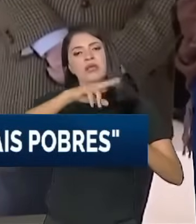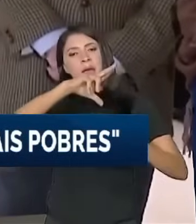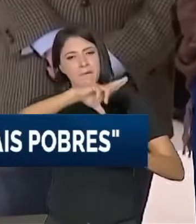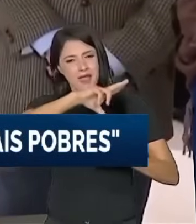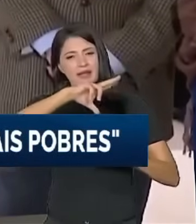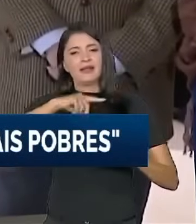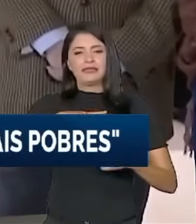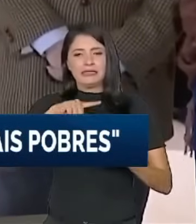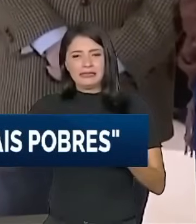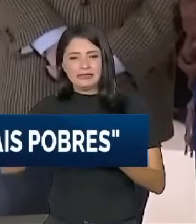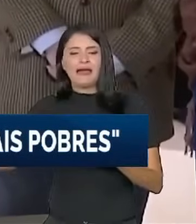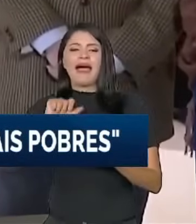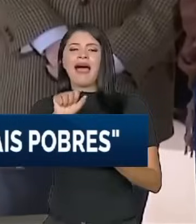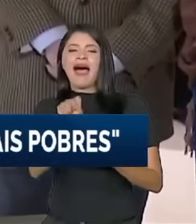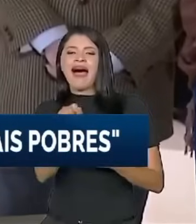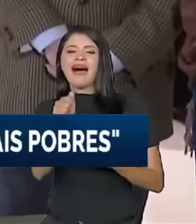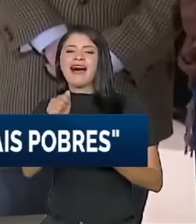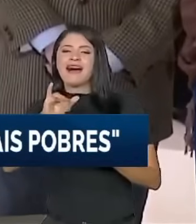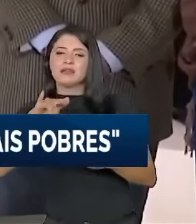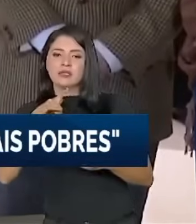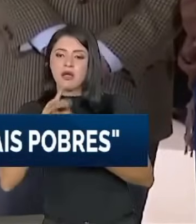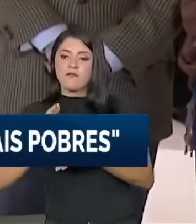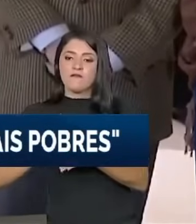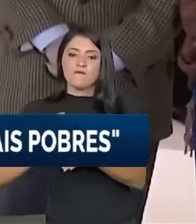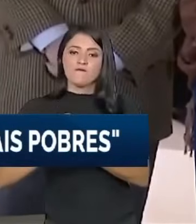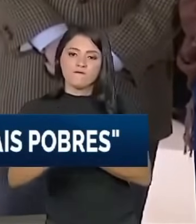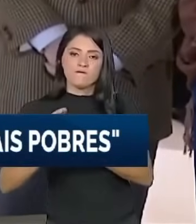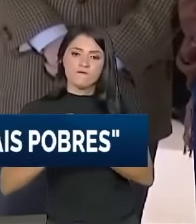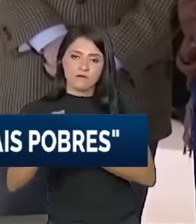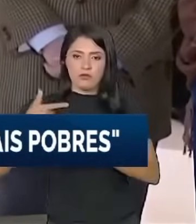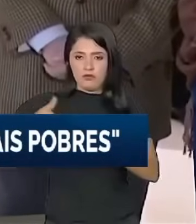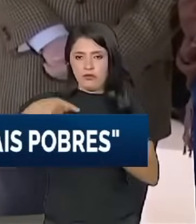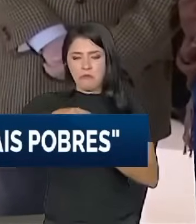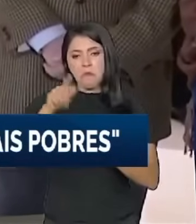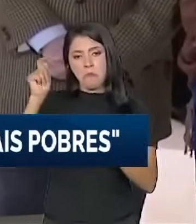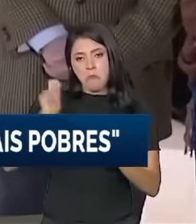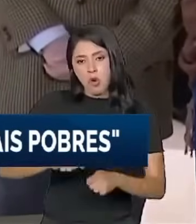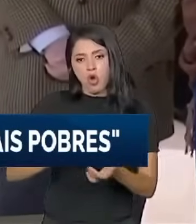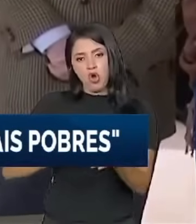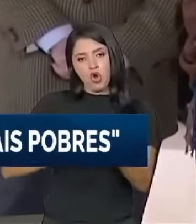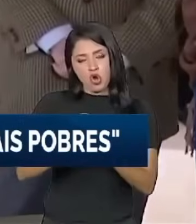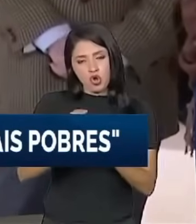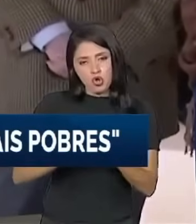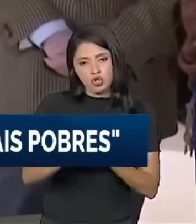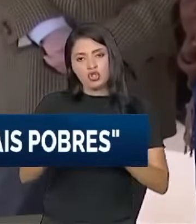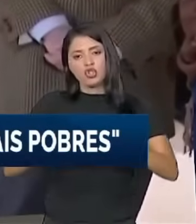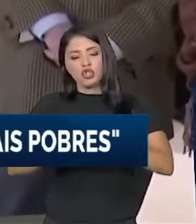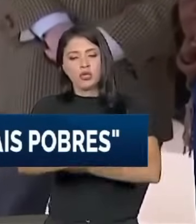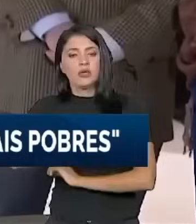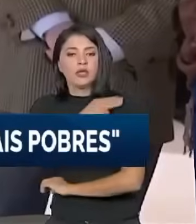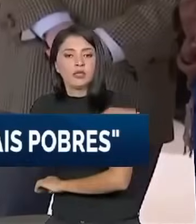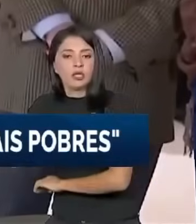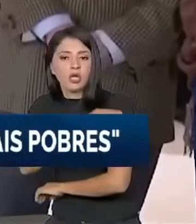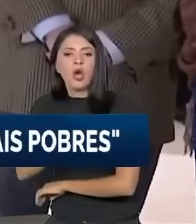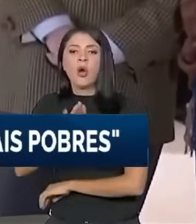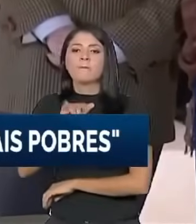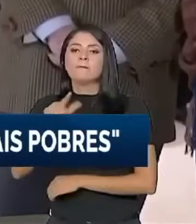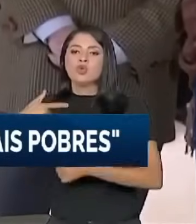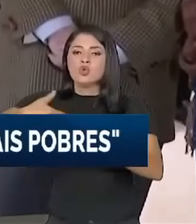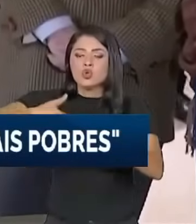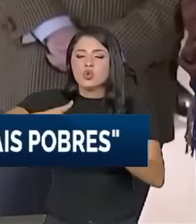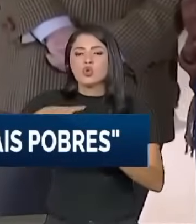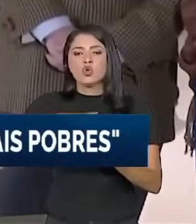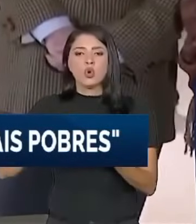a investir em combustível fóssil. Eles podem financiar. Ele pode financiar o etanol, pode financiar o biodiesel, pode financiar a